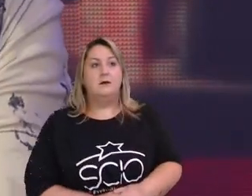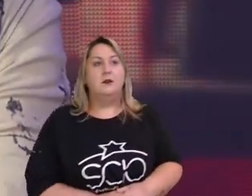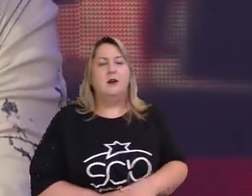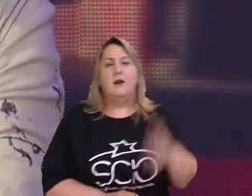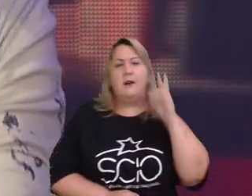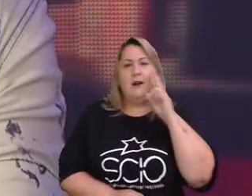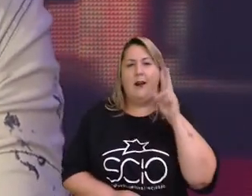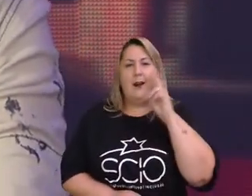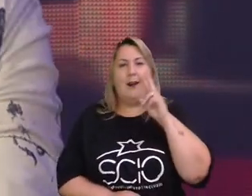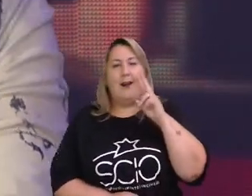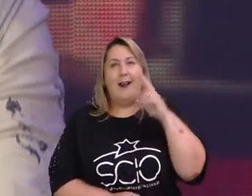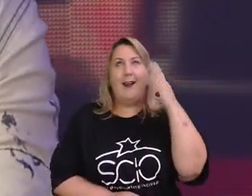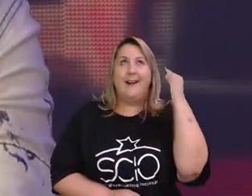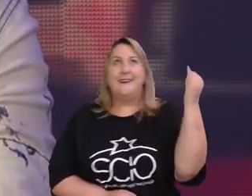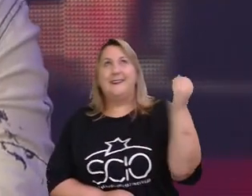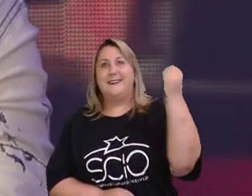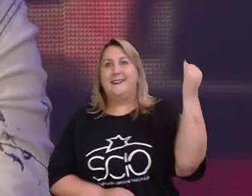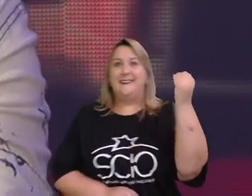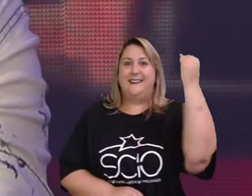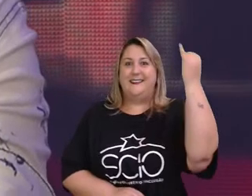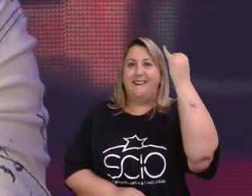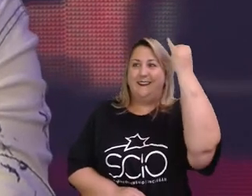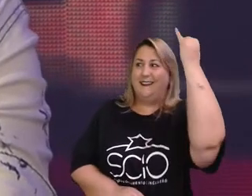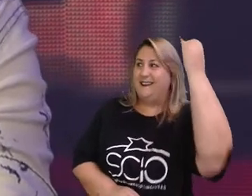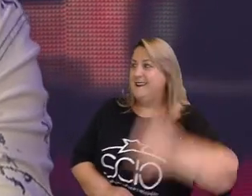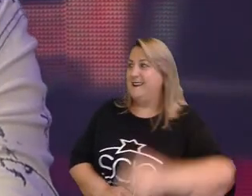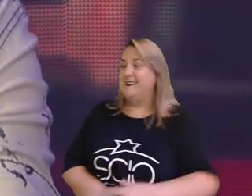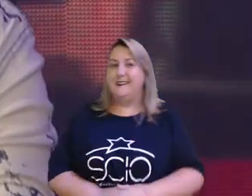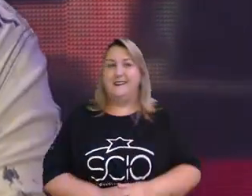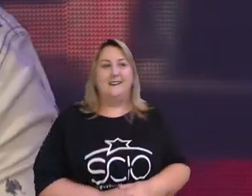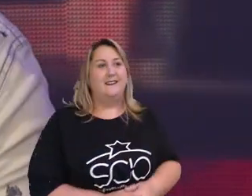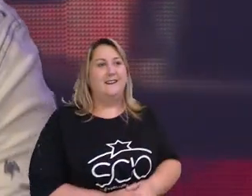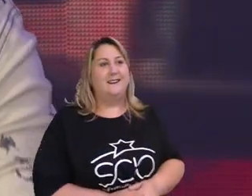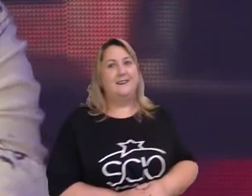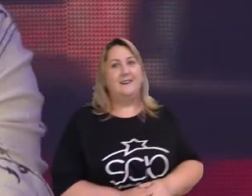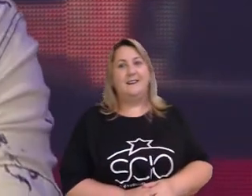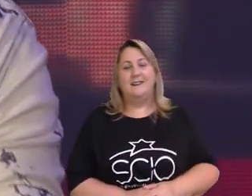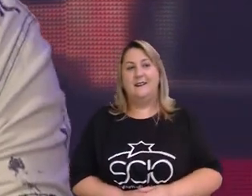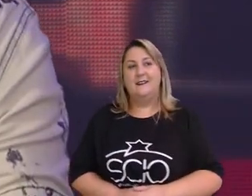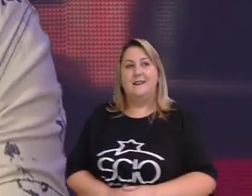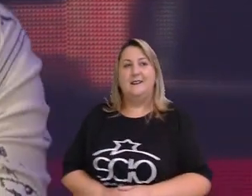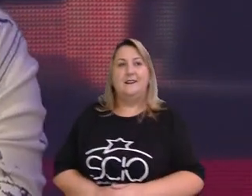Essa história é de um novo herói.